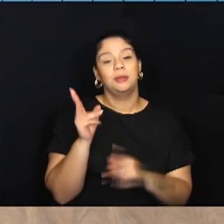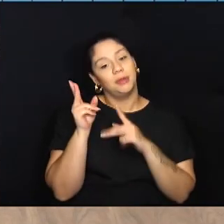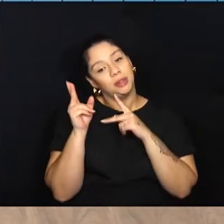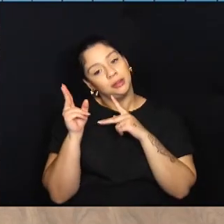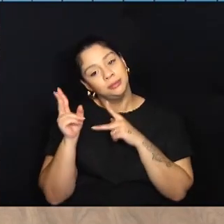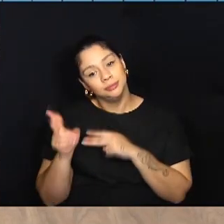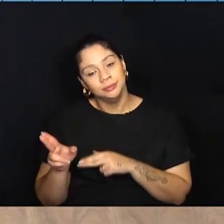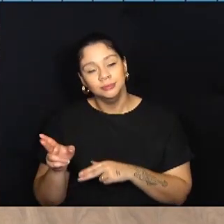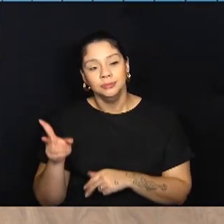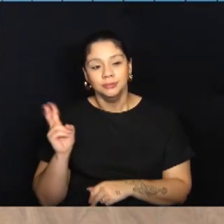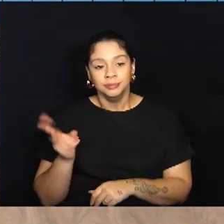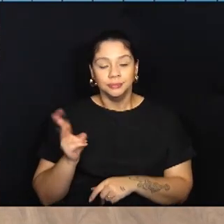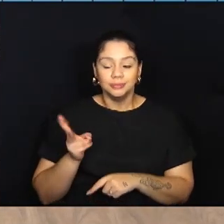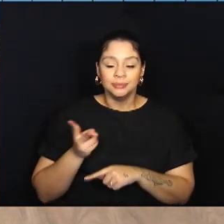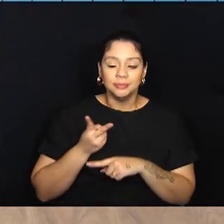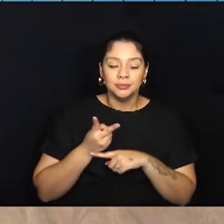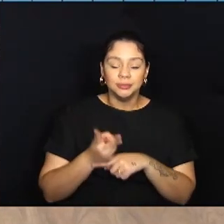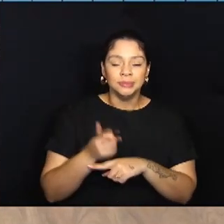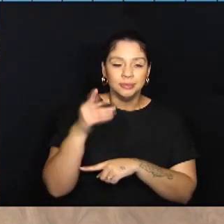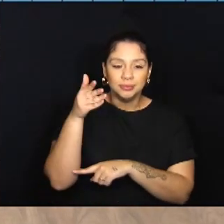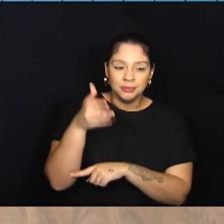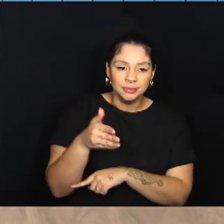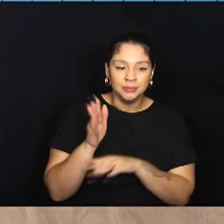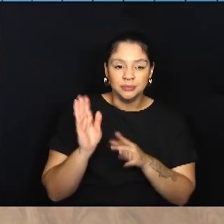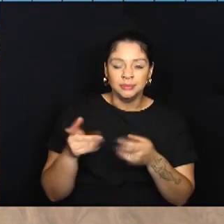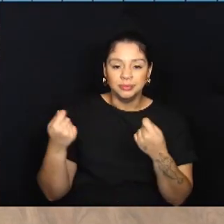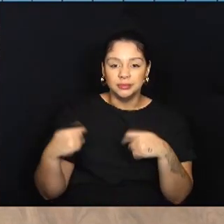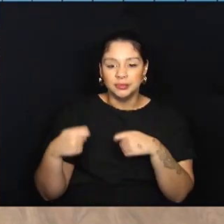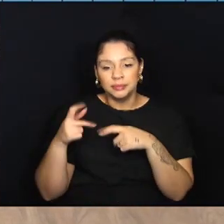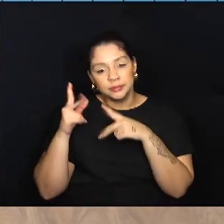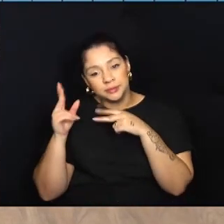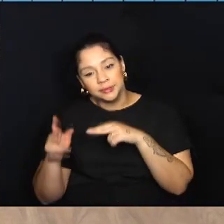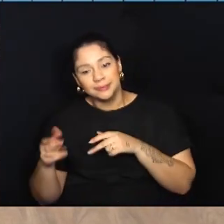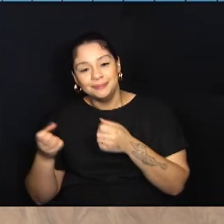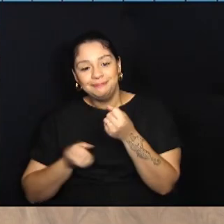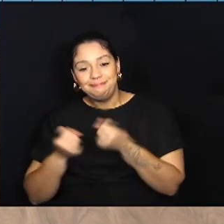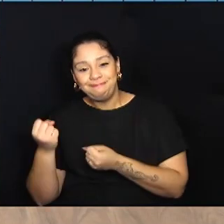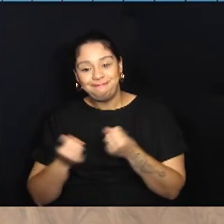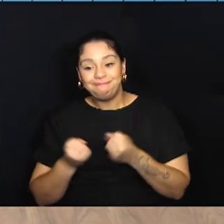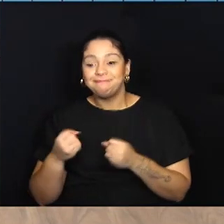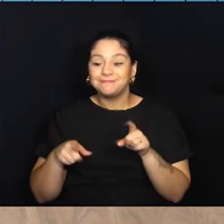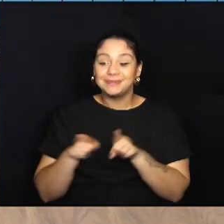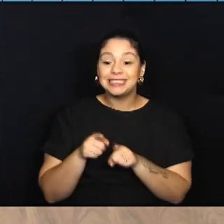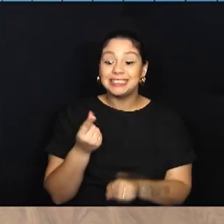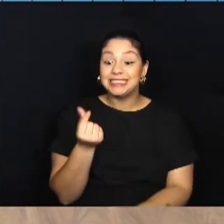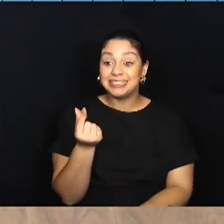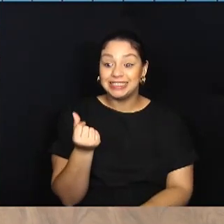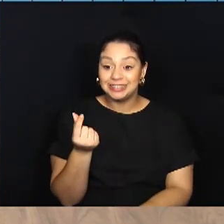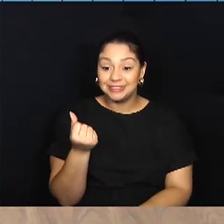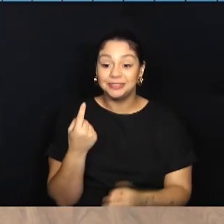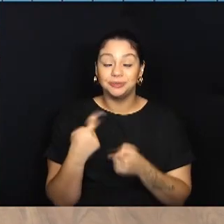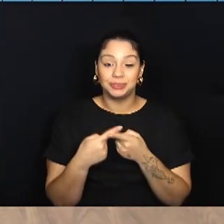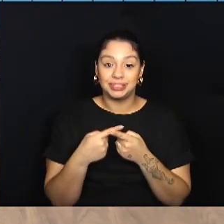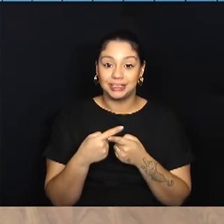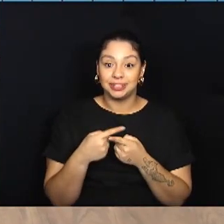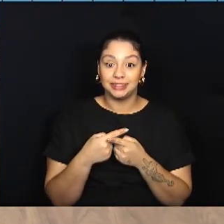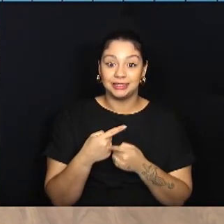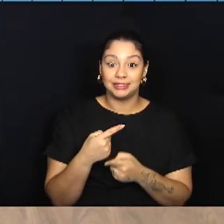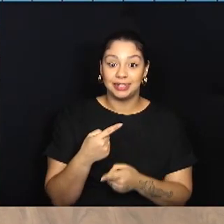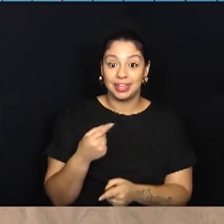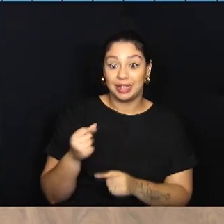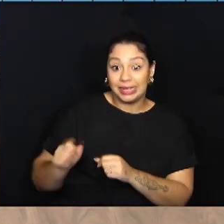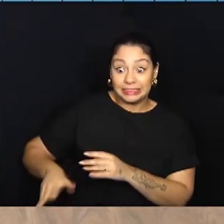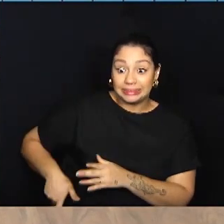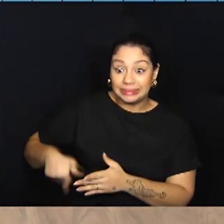dormir? Sempre procura um hotel, já precisou dormir no carro? E também a questão dos custos, né? Vocês fazem vaquinha, sai tudo do bolso